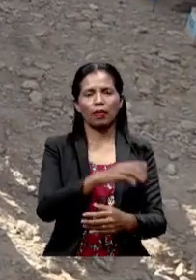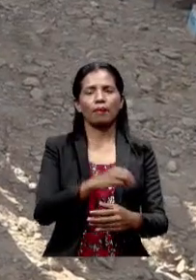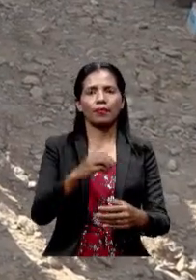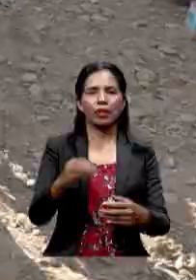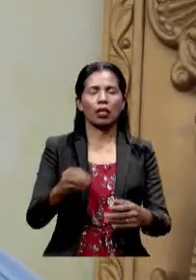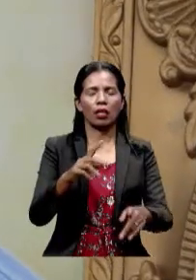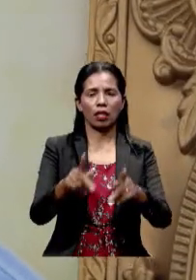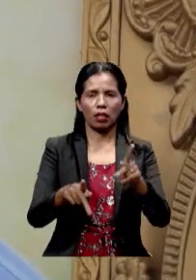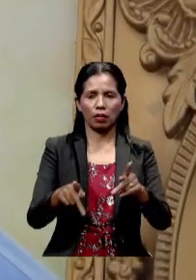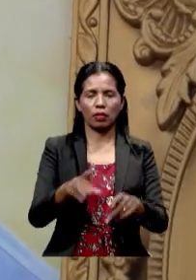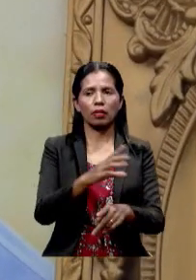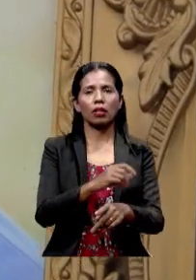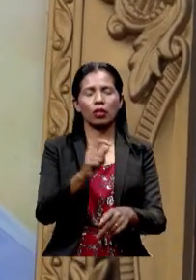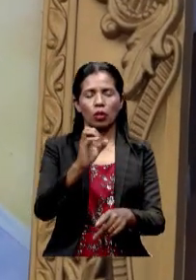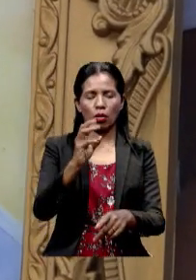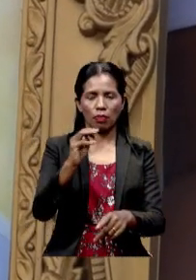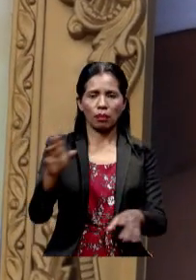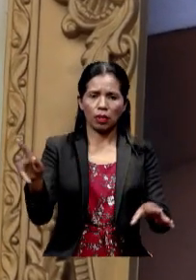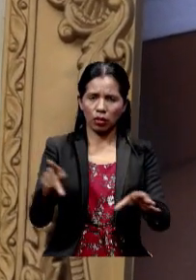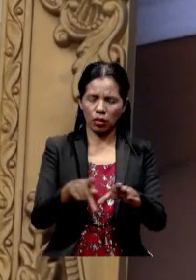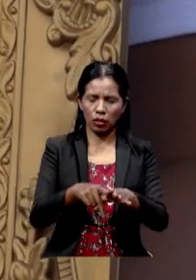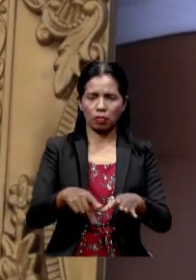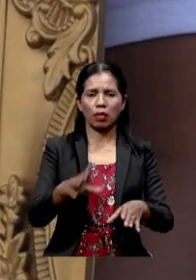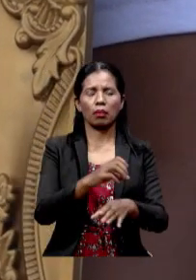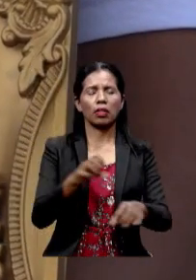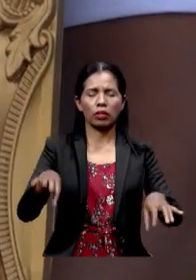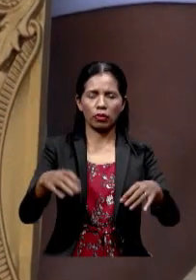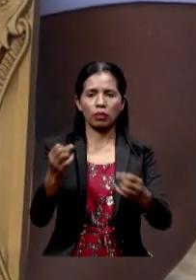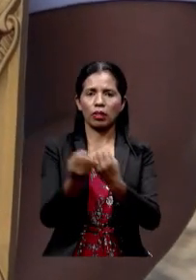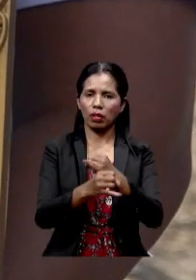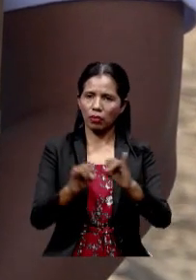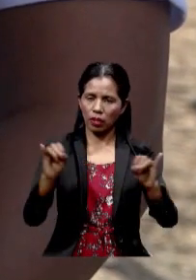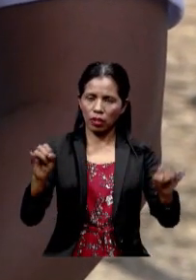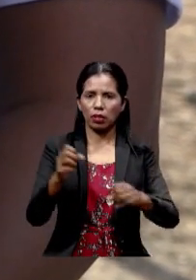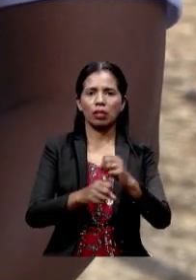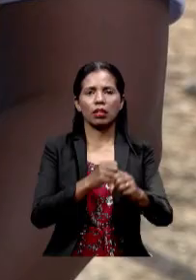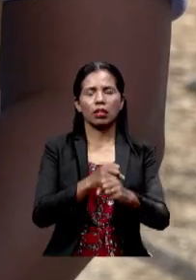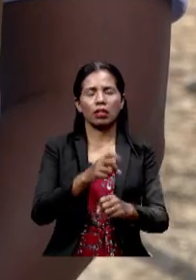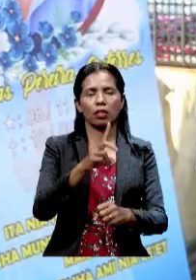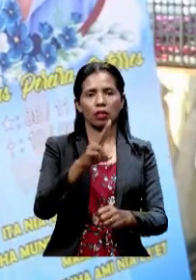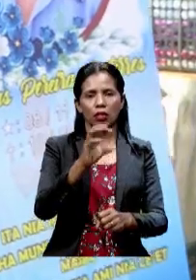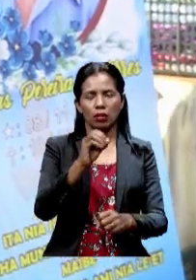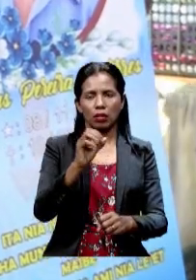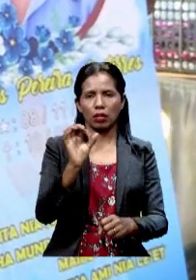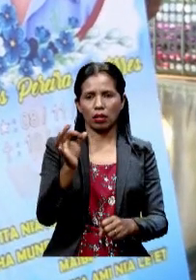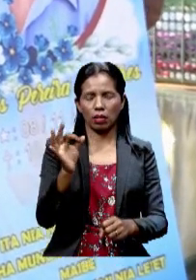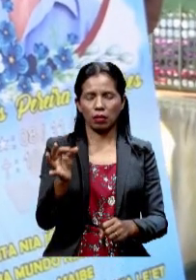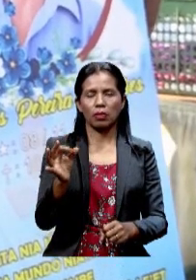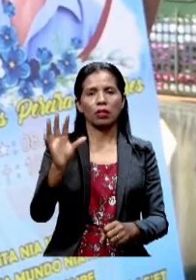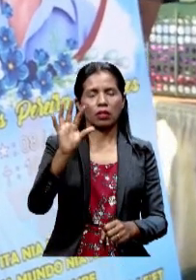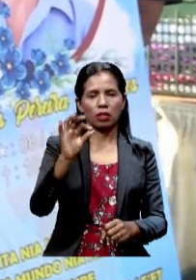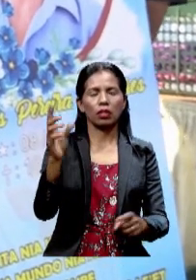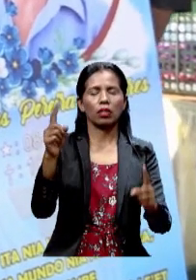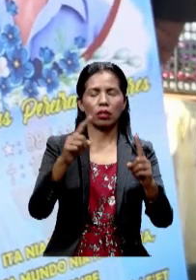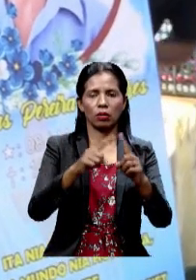Pereira em Bariamoru participa ativo e a luta ba ukun rasikan, hahu e a tinan rihun ida atu sia walu nulu resin sia, to